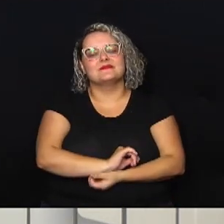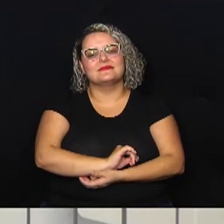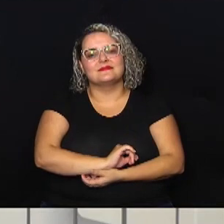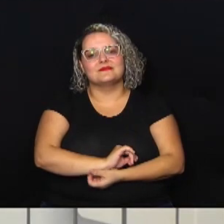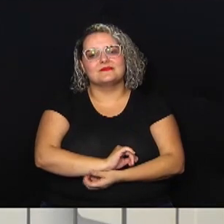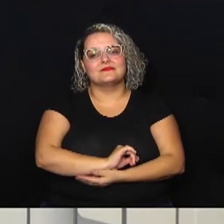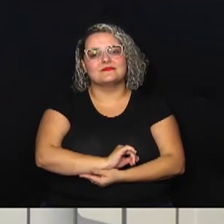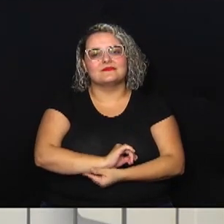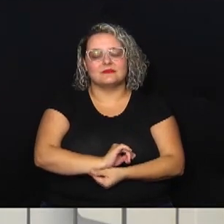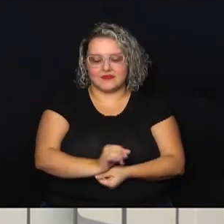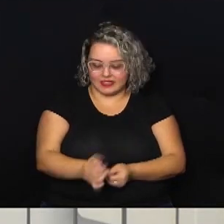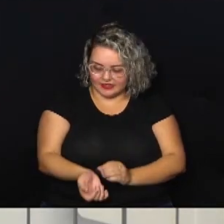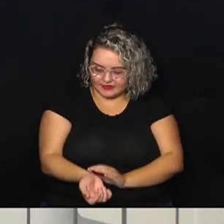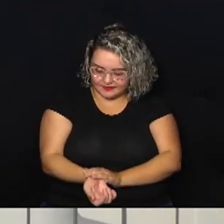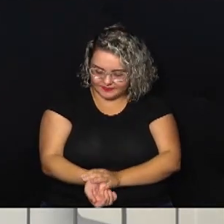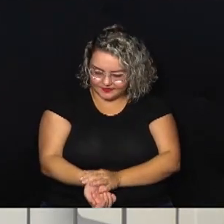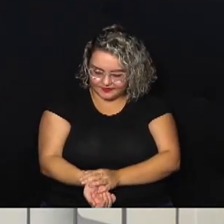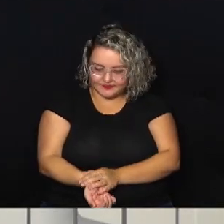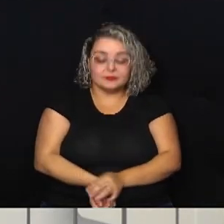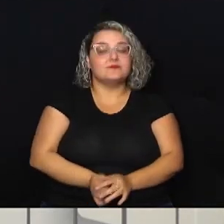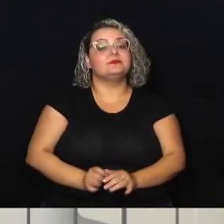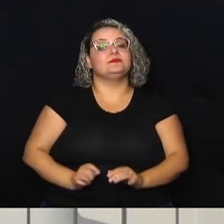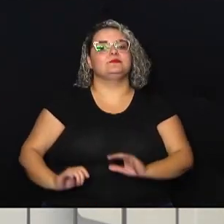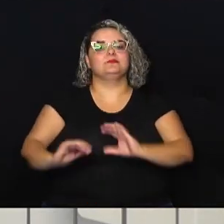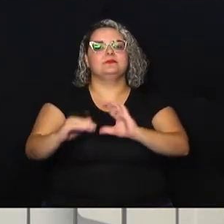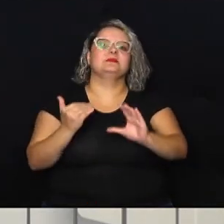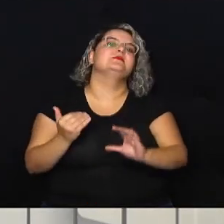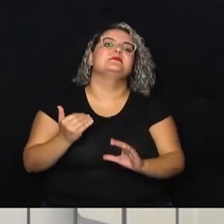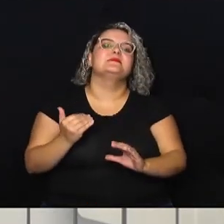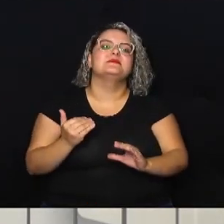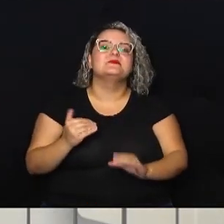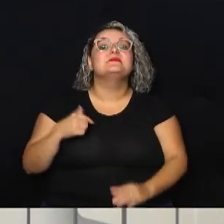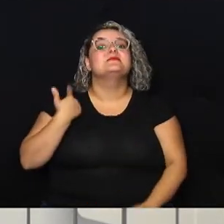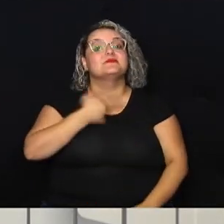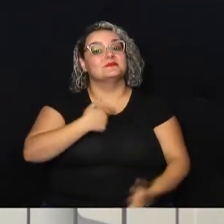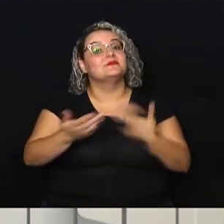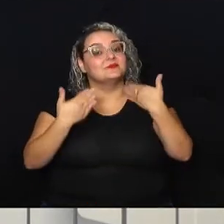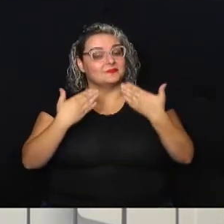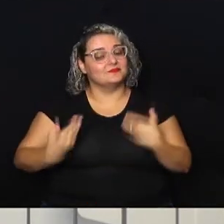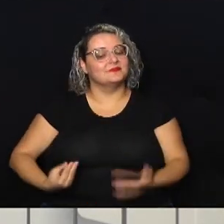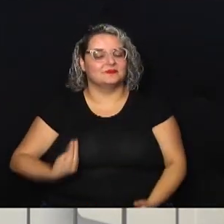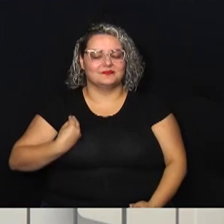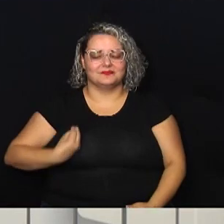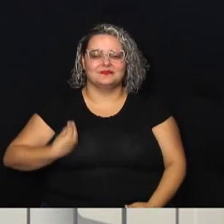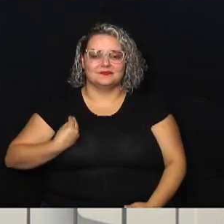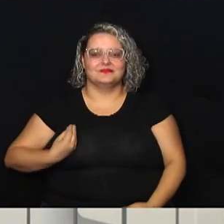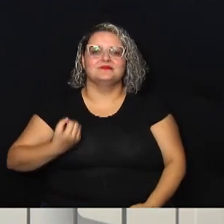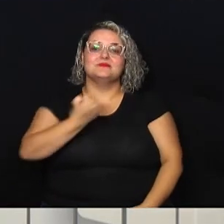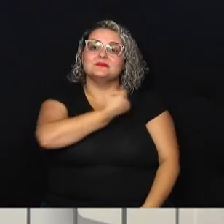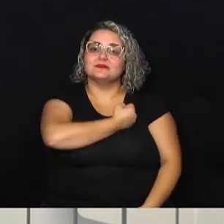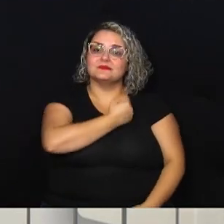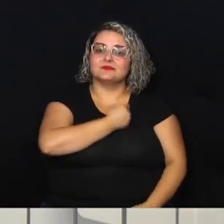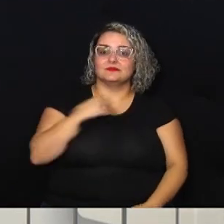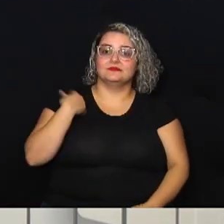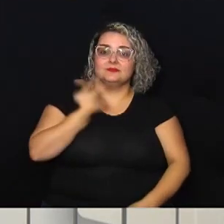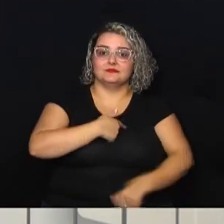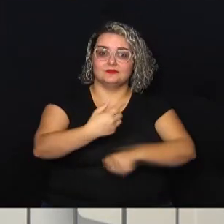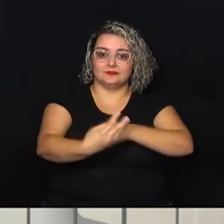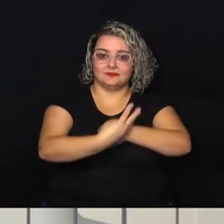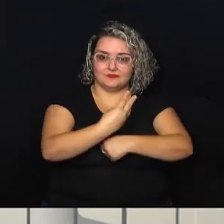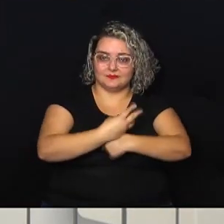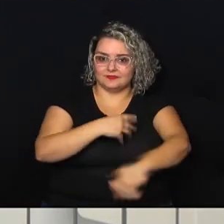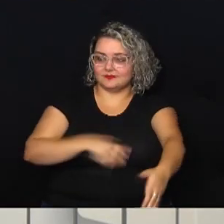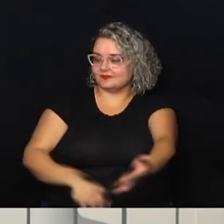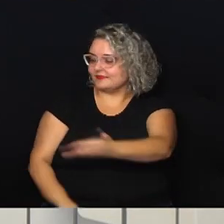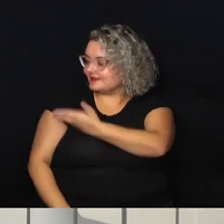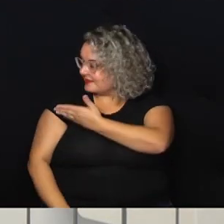e participe. Mande a sua mensagem que a gente conversa ao vivo através do número do nosso WhatsApp, que é